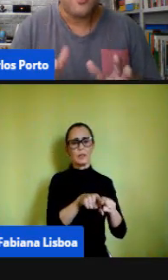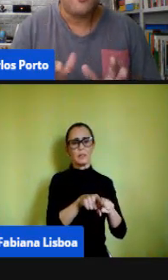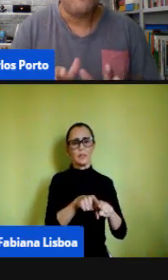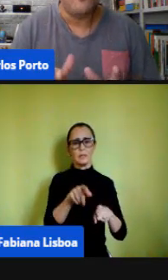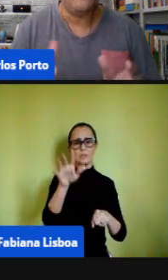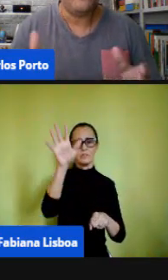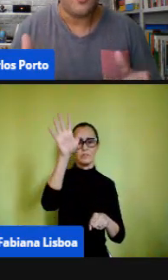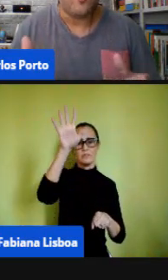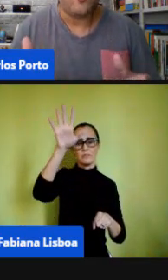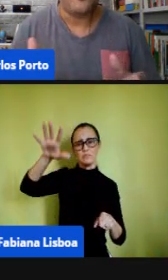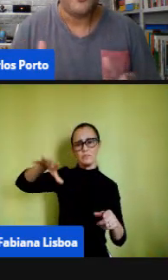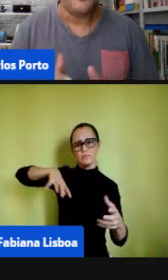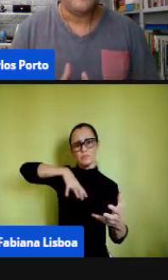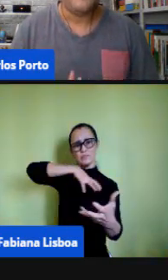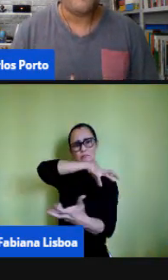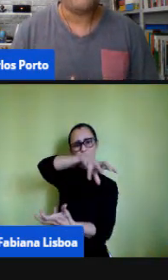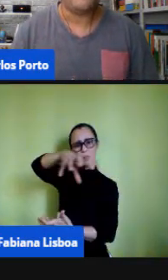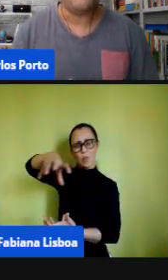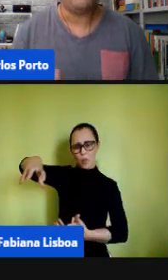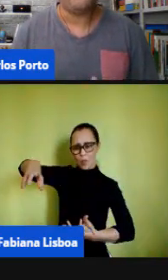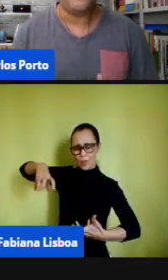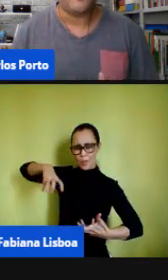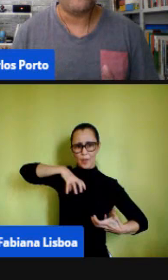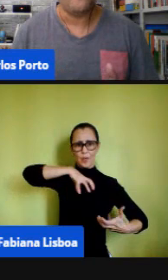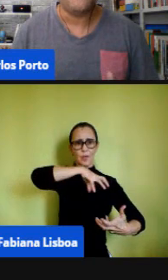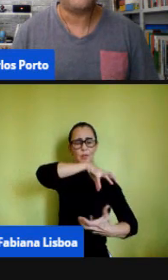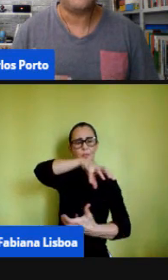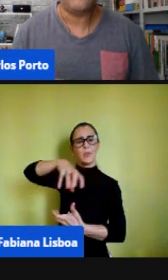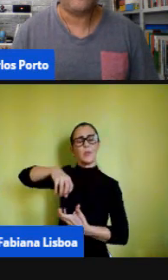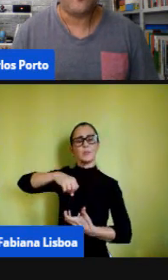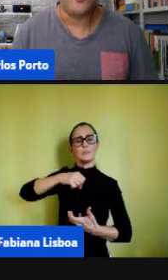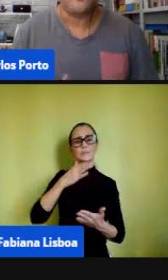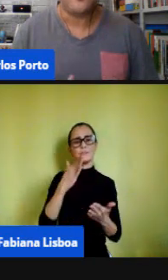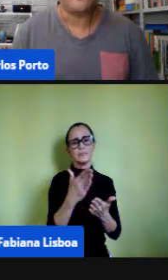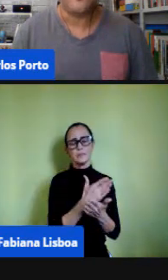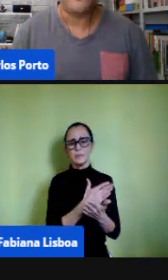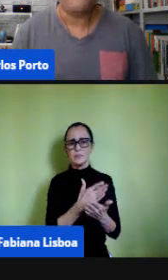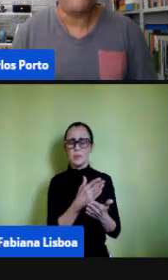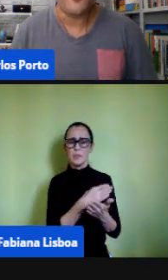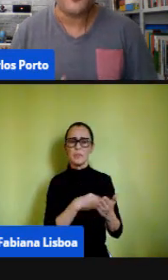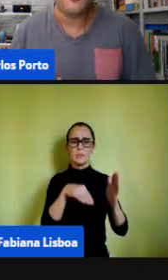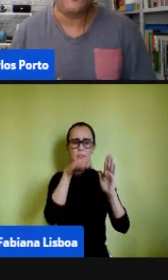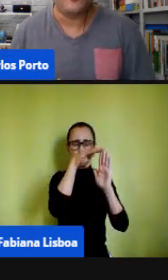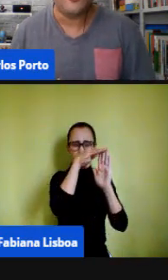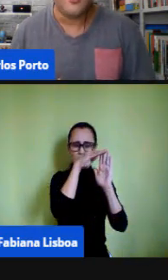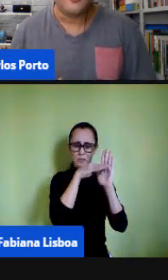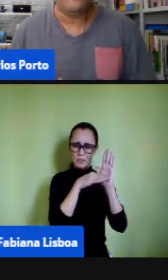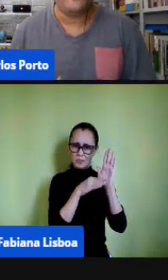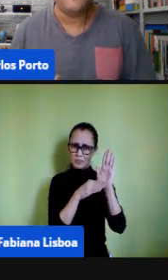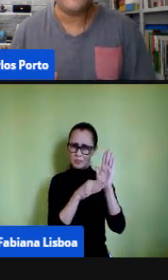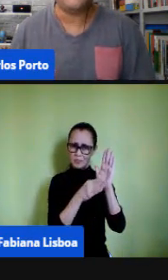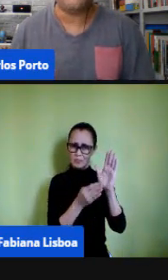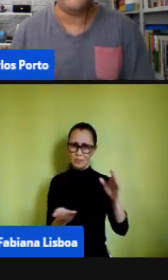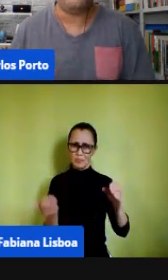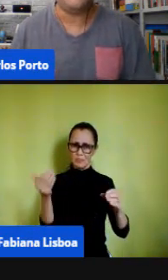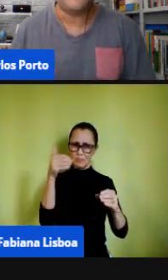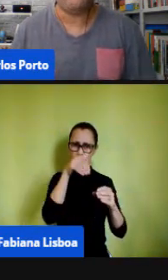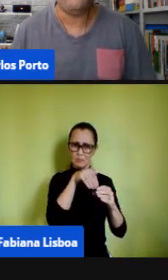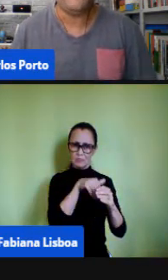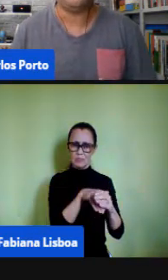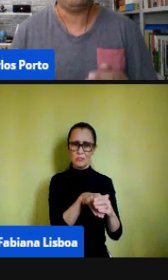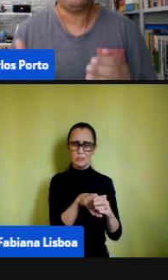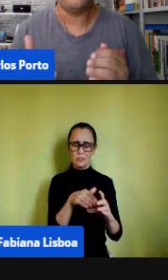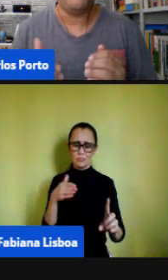é, mundial, que passamos por algumas questões que estão inferindo diretamente